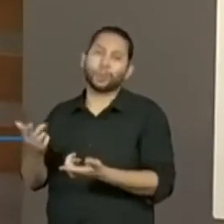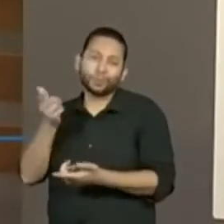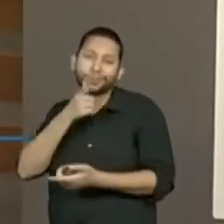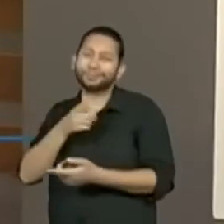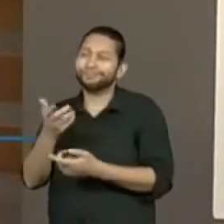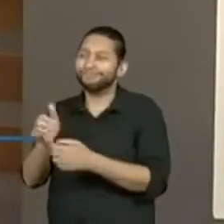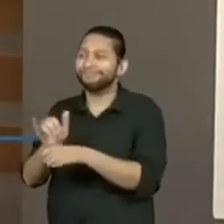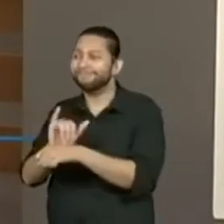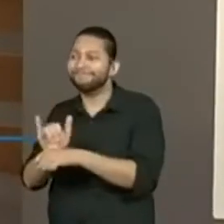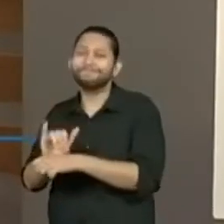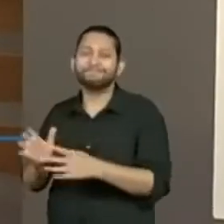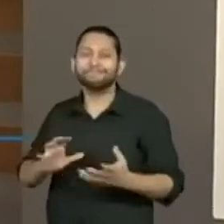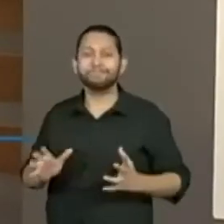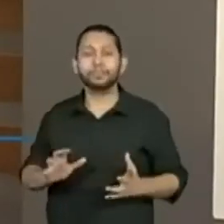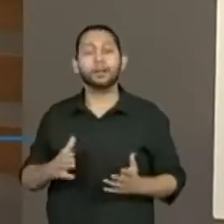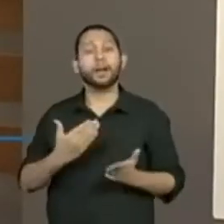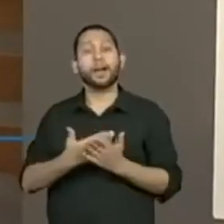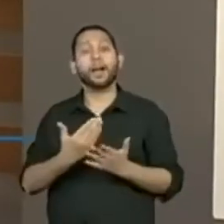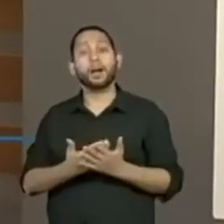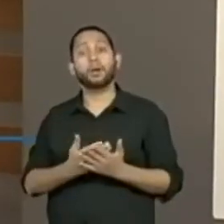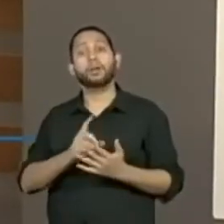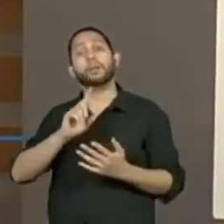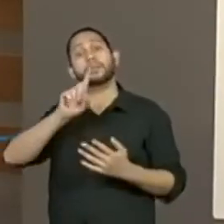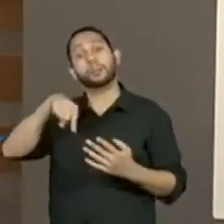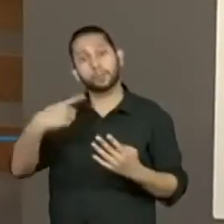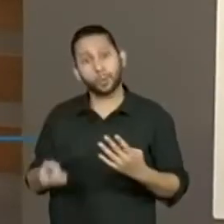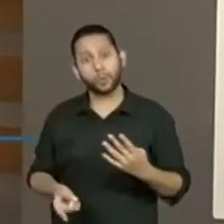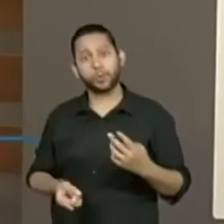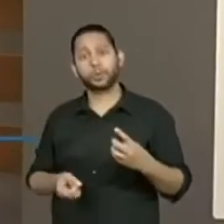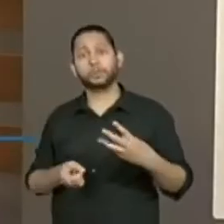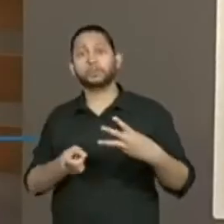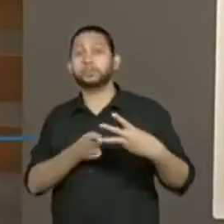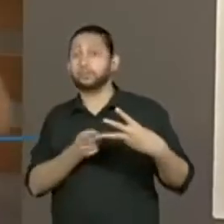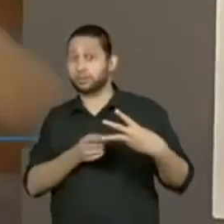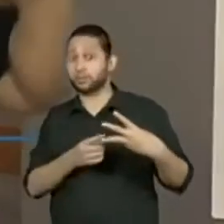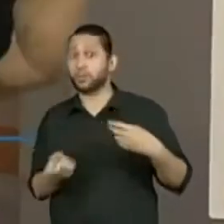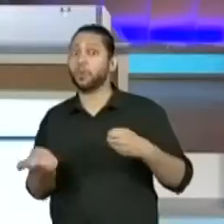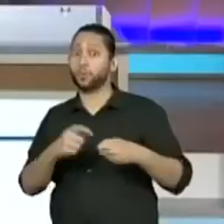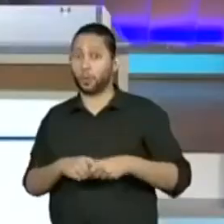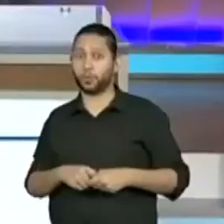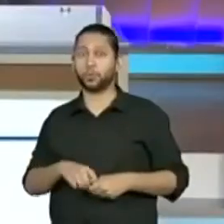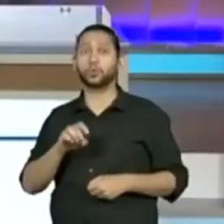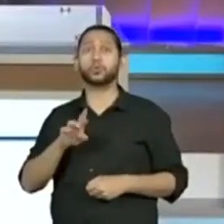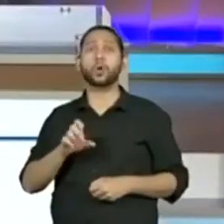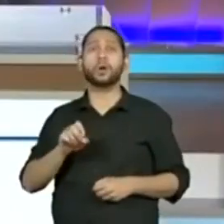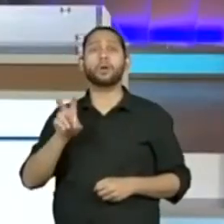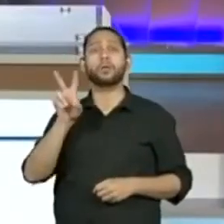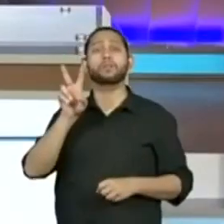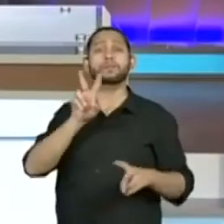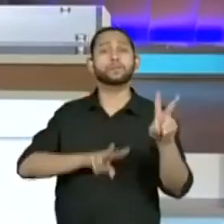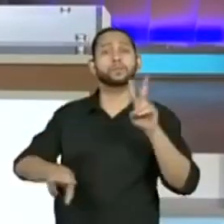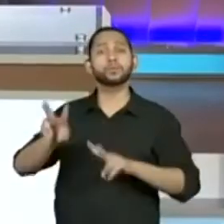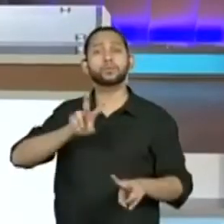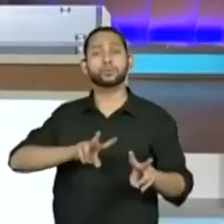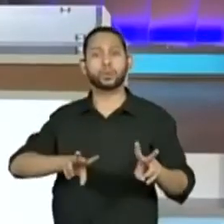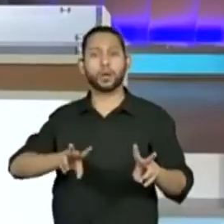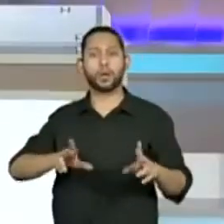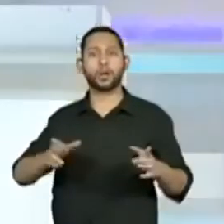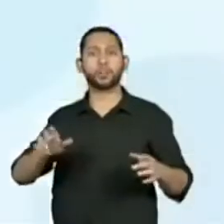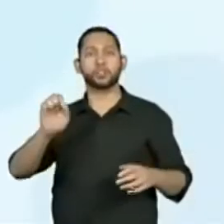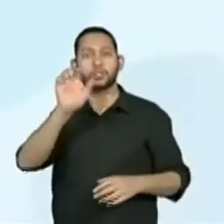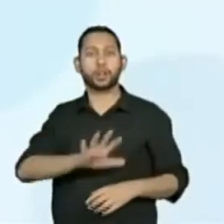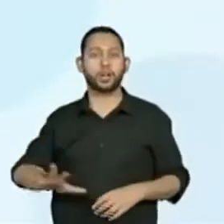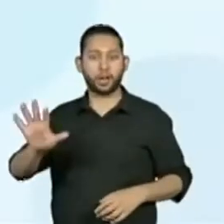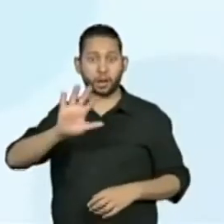ruim. Eu volto na última aula do 4º ano para a gente continuar, mas eu quero dar só um panorama geral de tudo que a gente fez agora